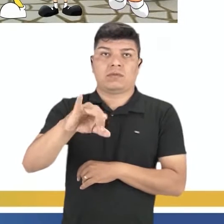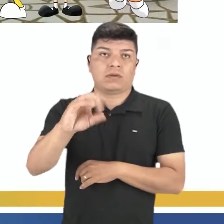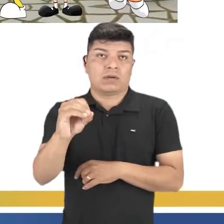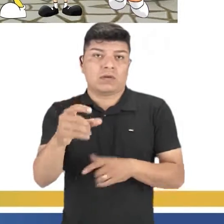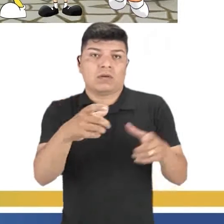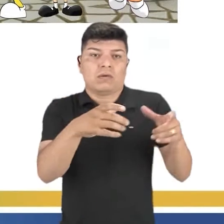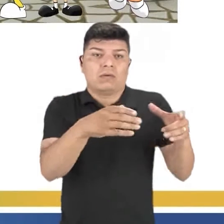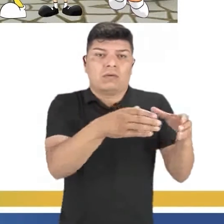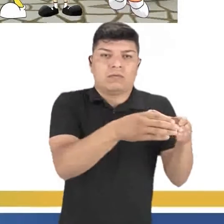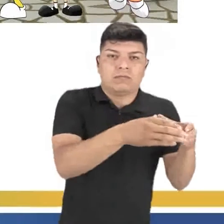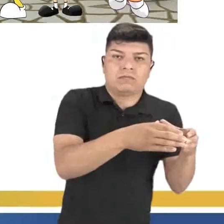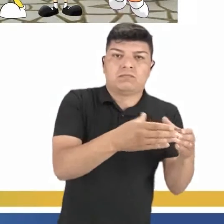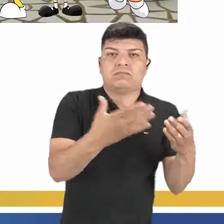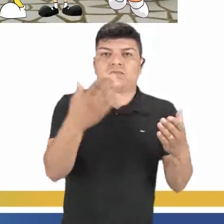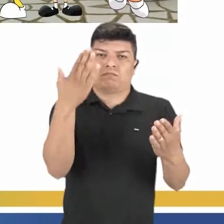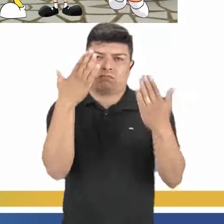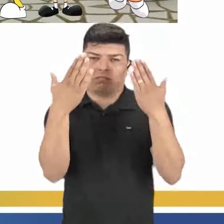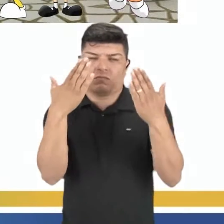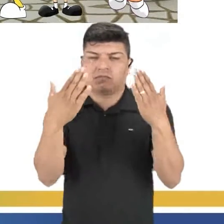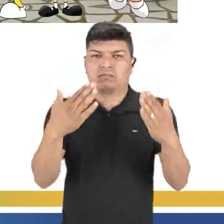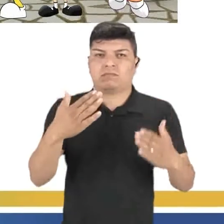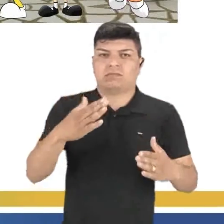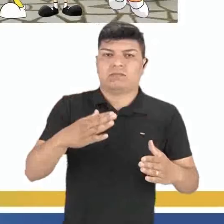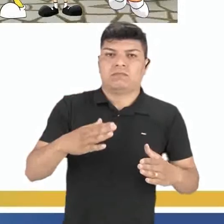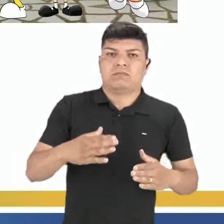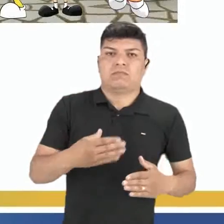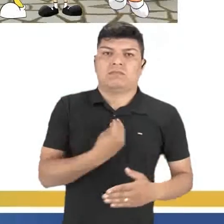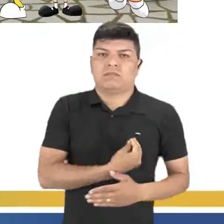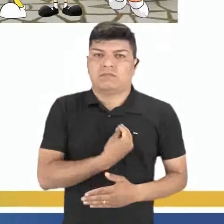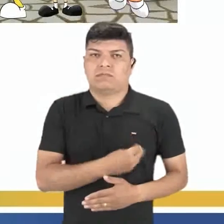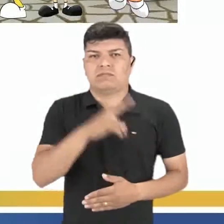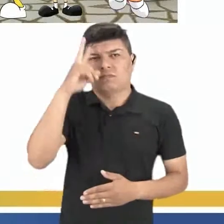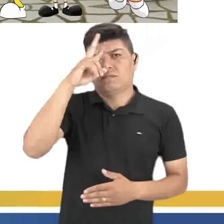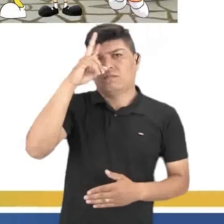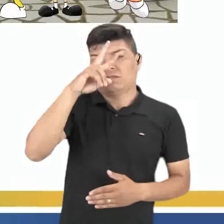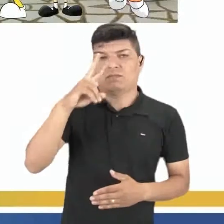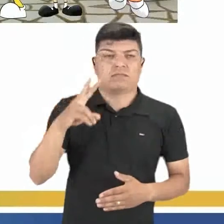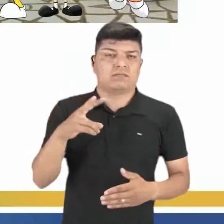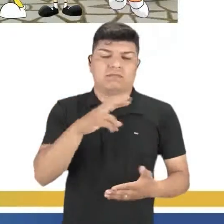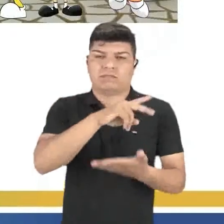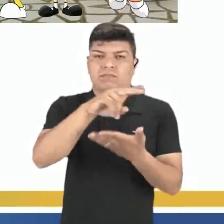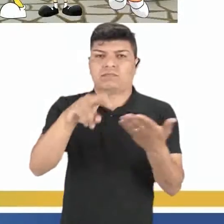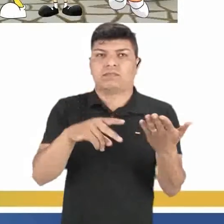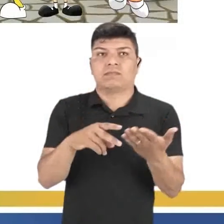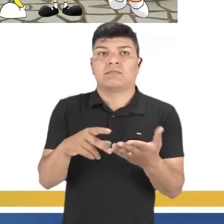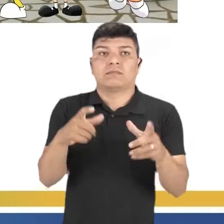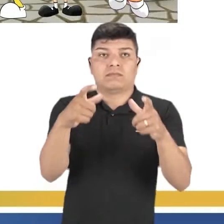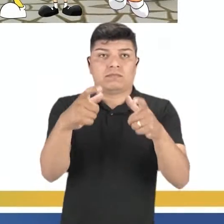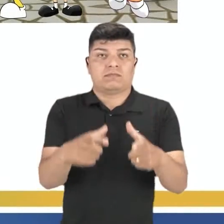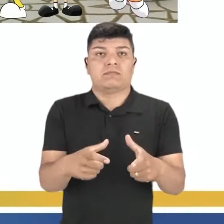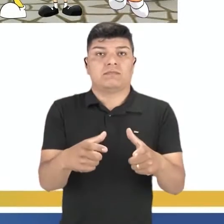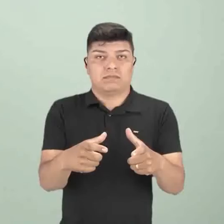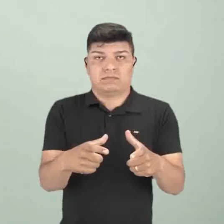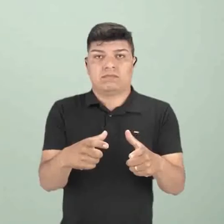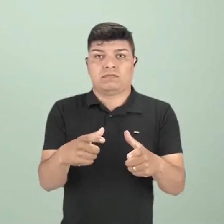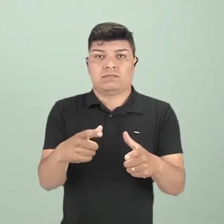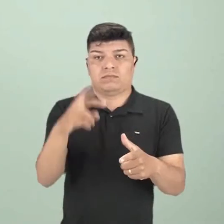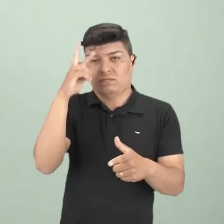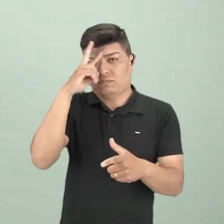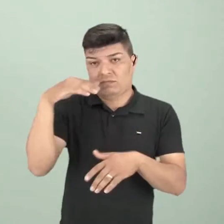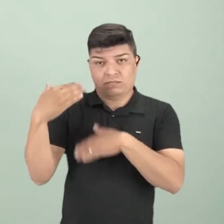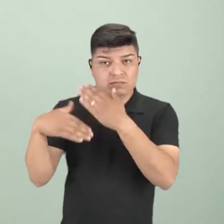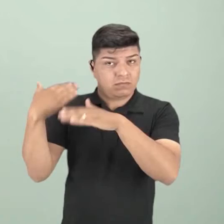ser físico, psicológico, tá bom? Na lembrança e etc. É o lugar onde a história se